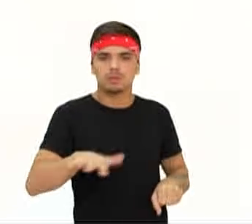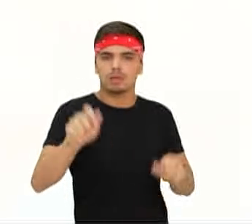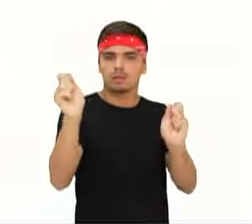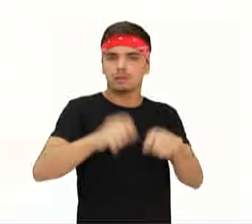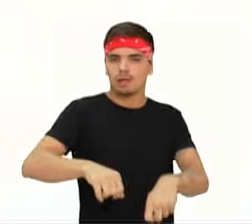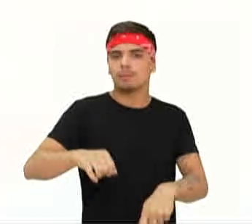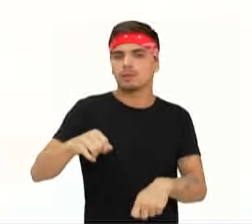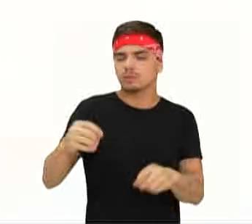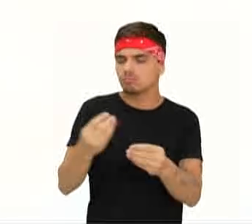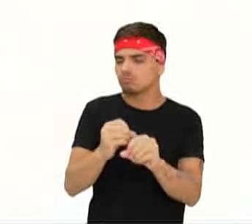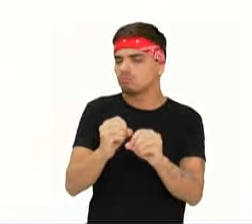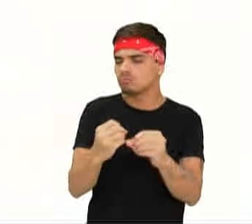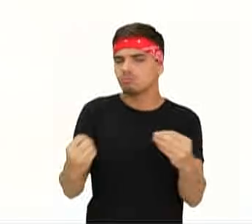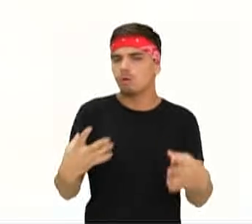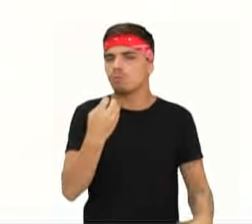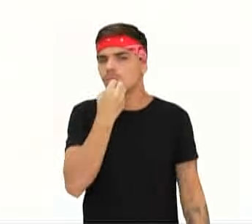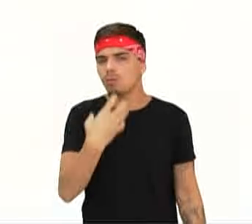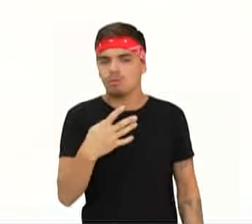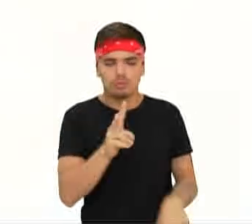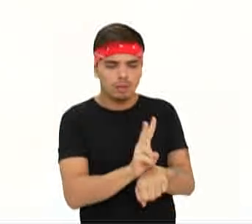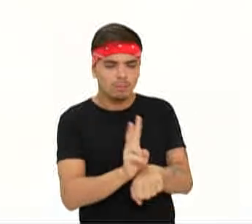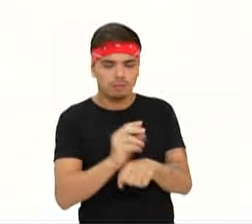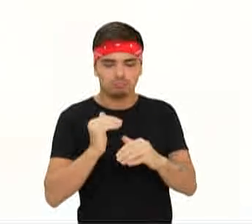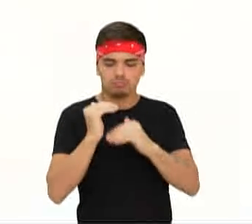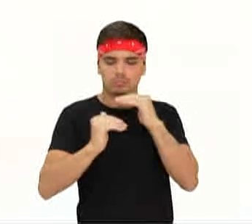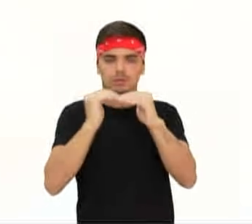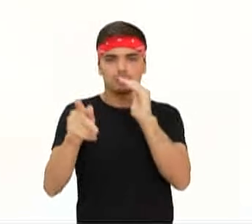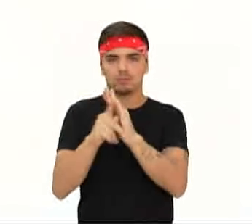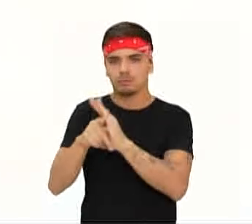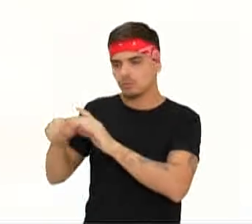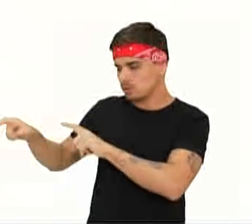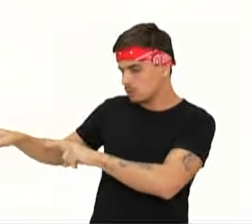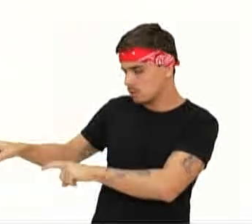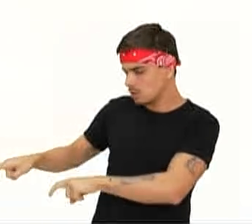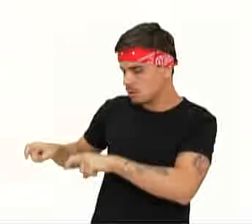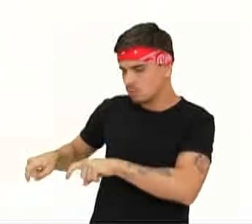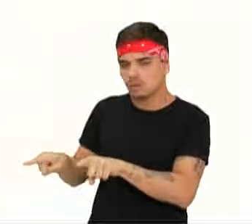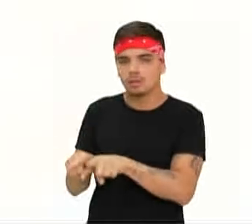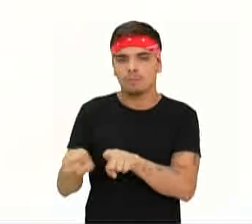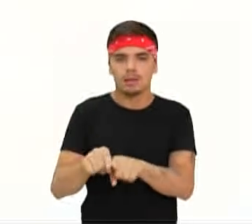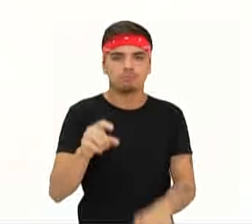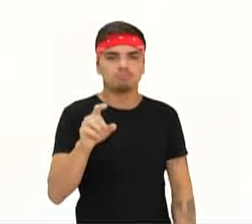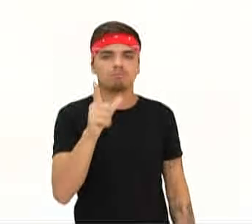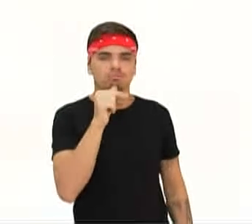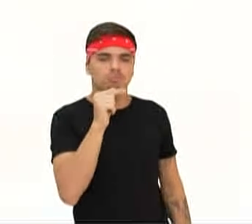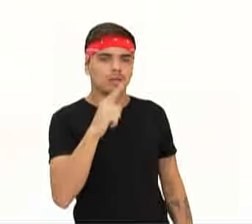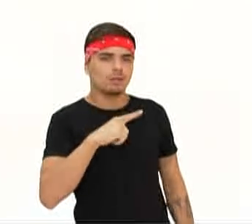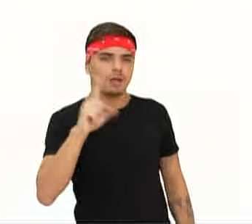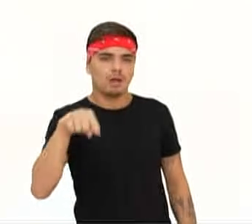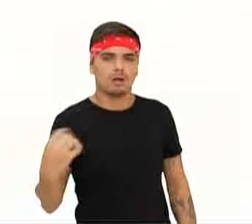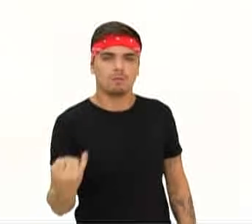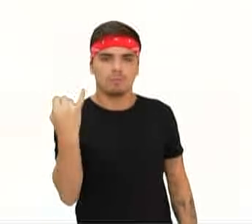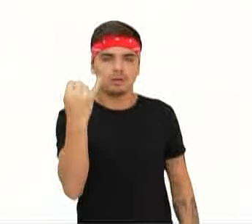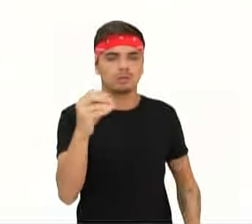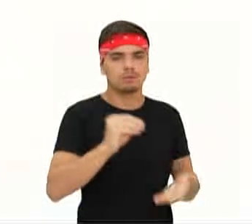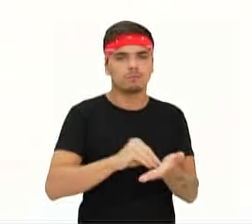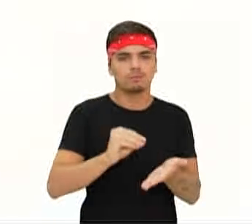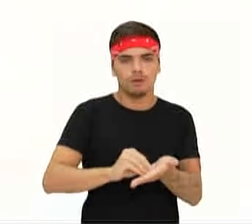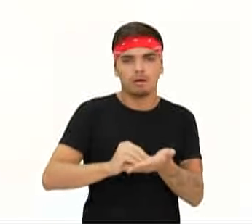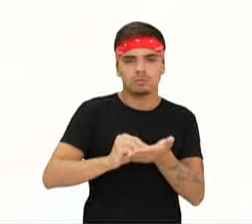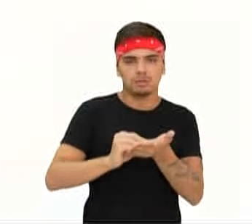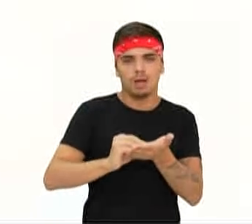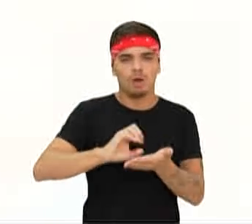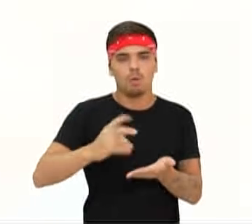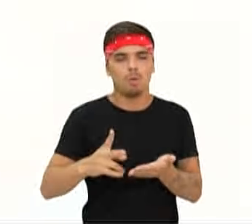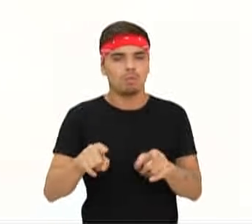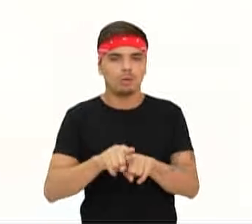mais férteis, o que ajuda o desenvolvimento da agricultura. E a água é importante porque a falta ou excesso